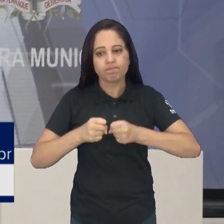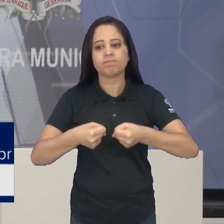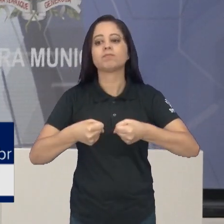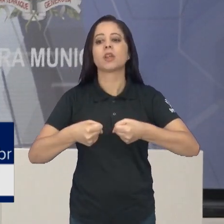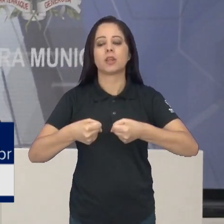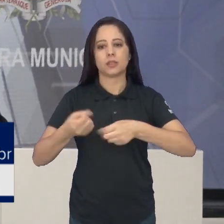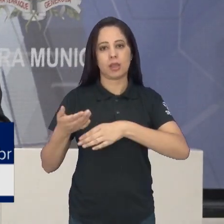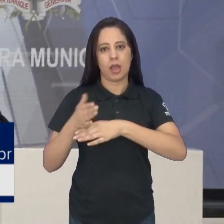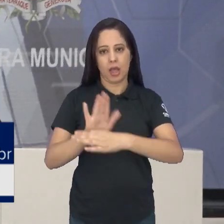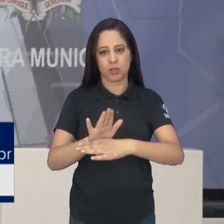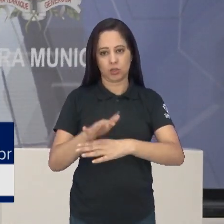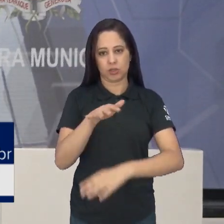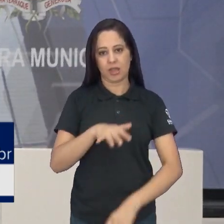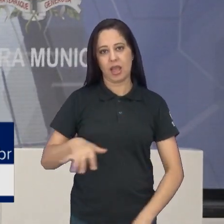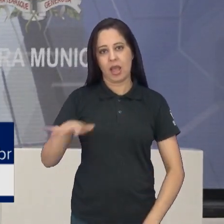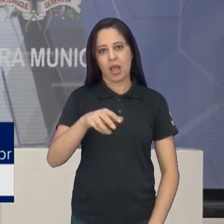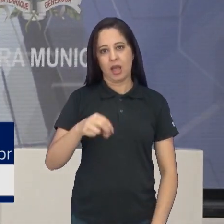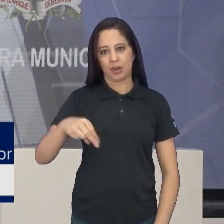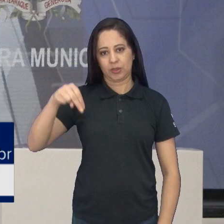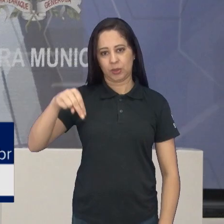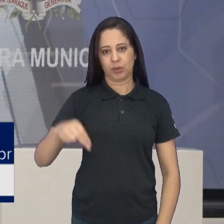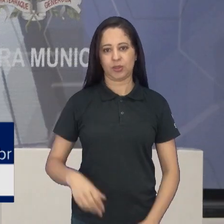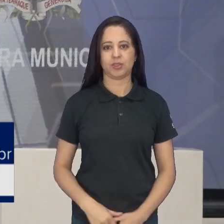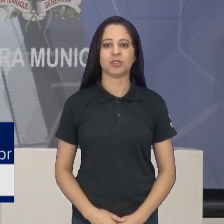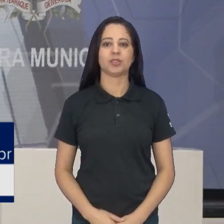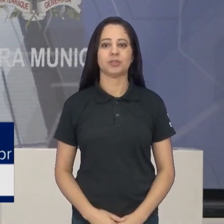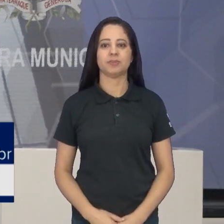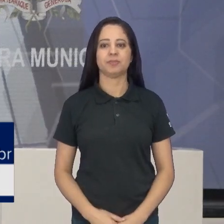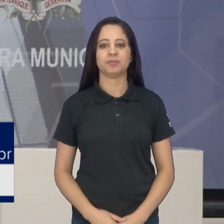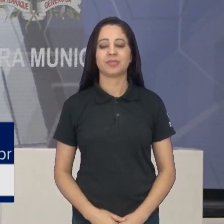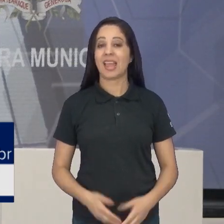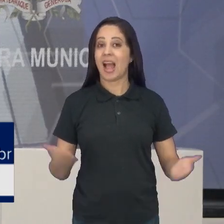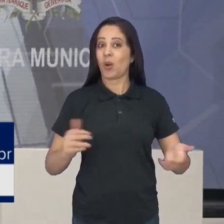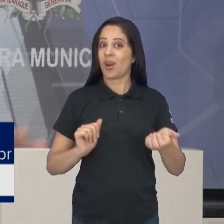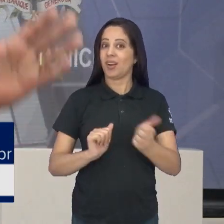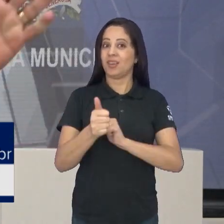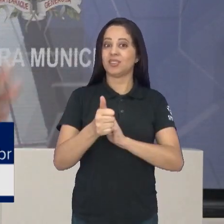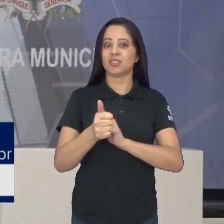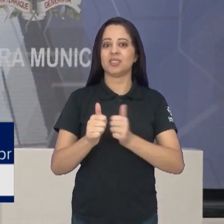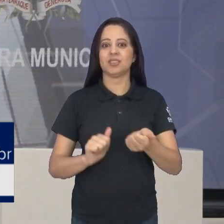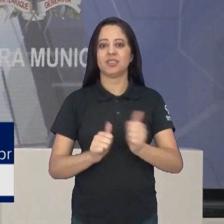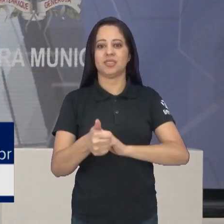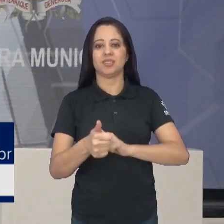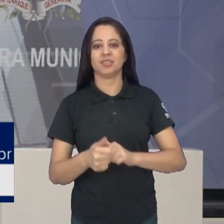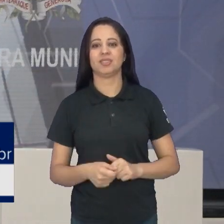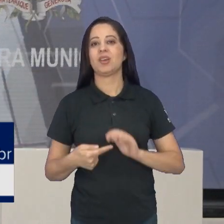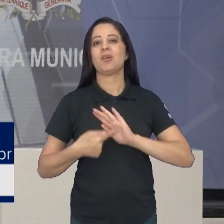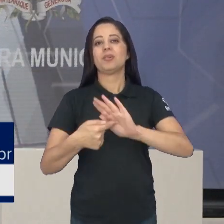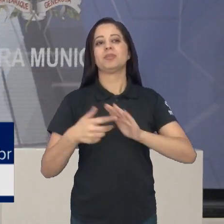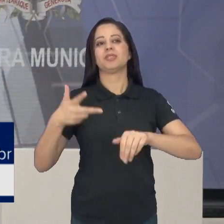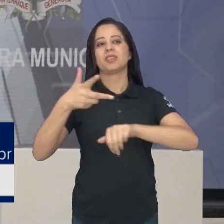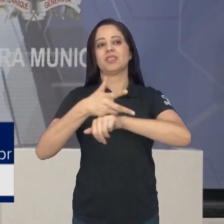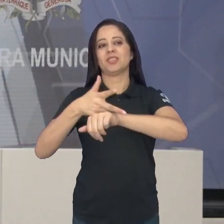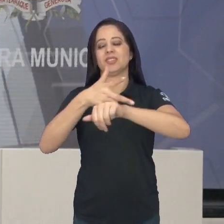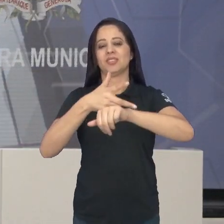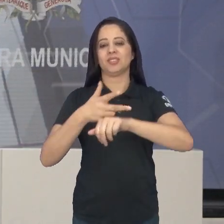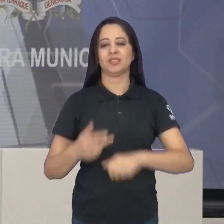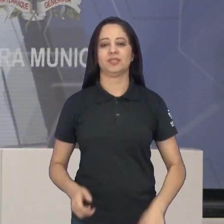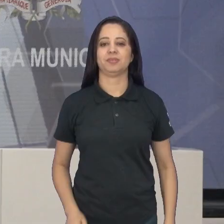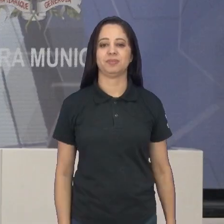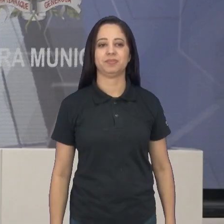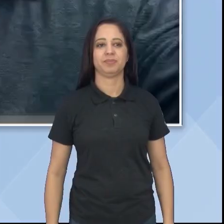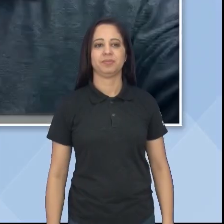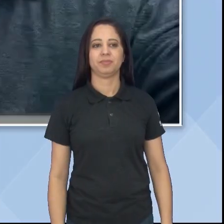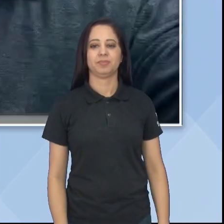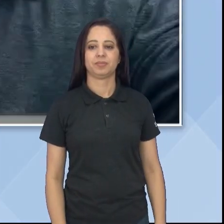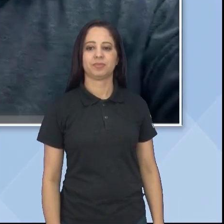para ajudar a minha querida Zona Norte. Bom, vamos falar um pouco de esporte? Vou apresentar para vocês um vídeo aqui. Por favor, Betão.